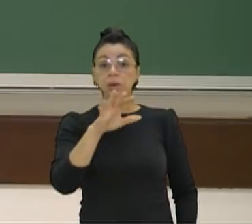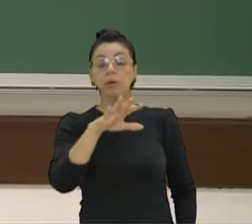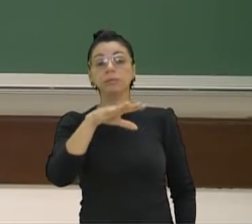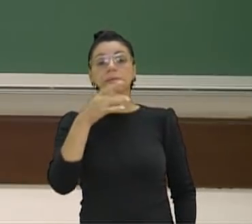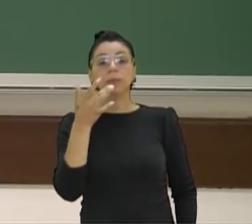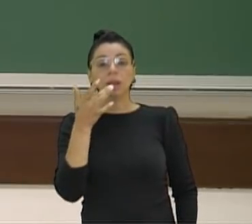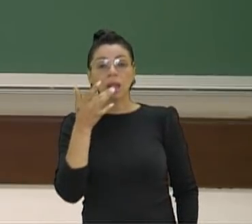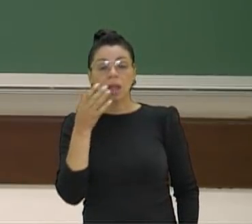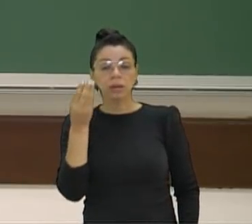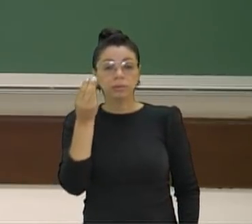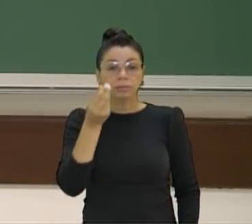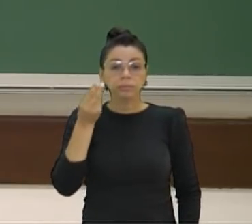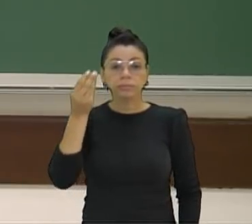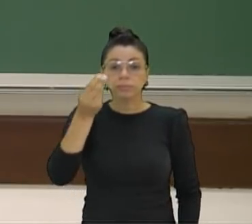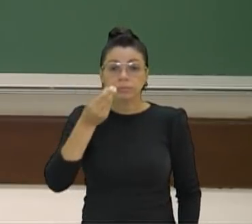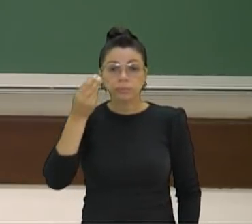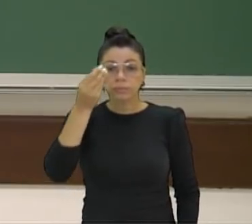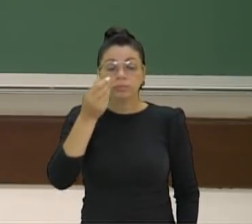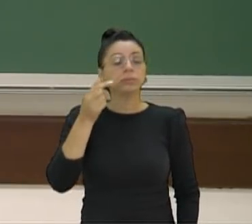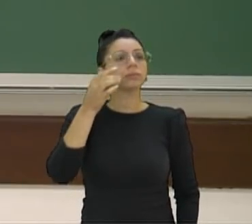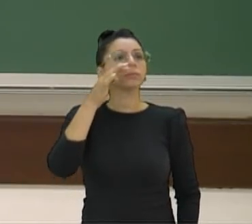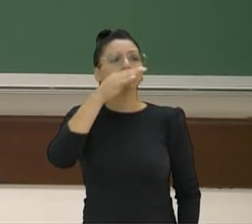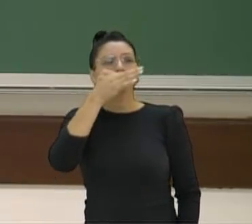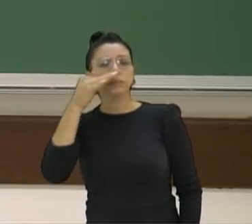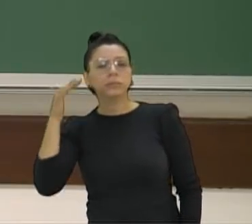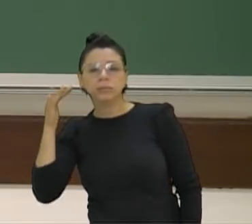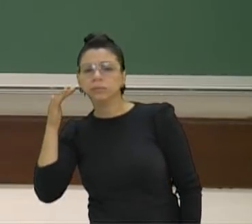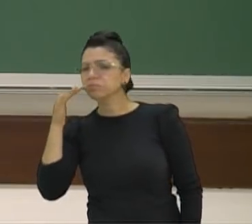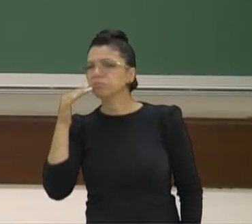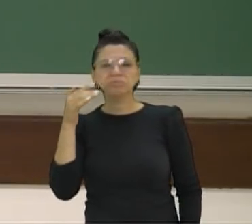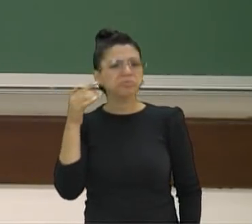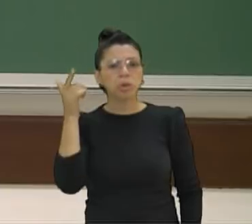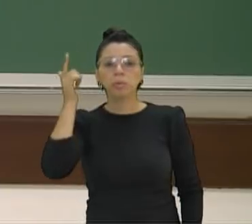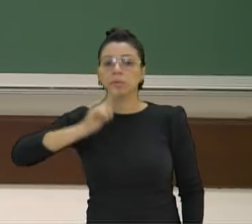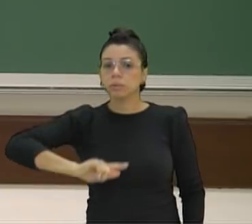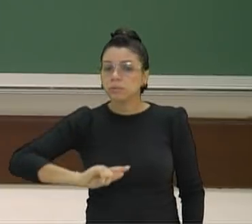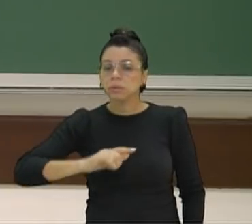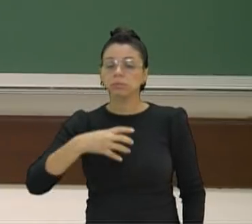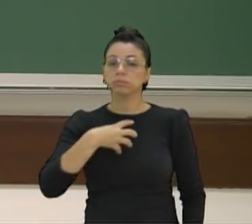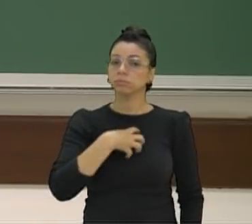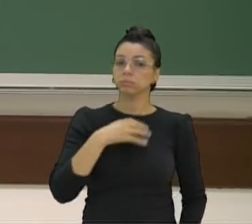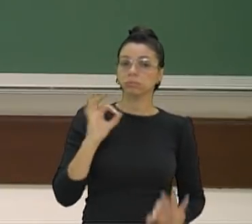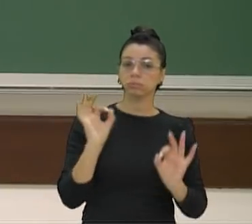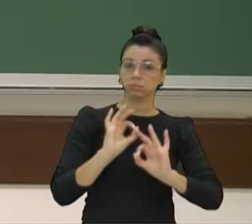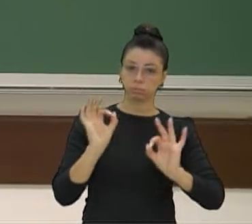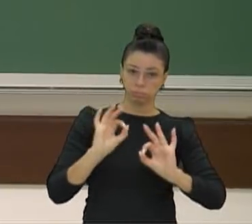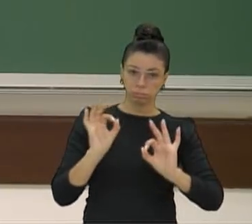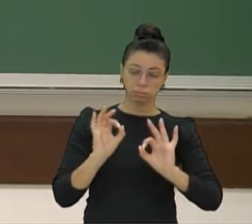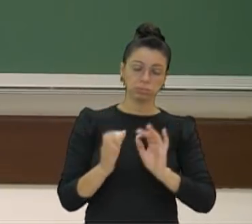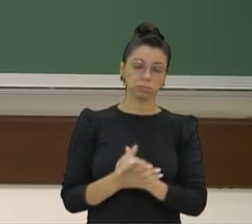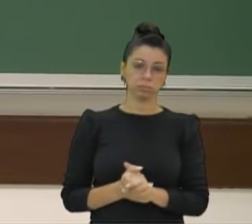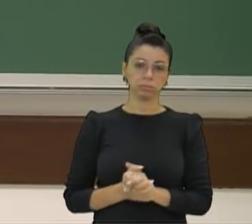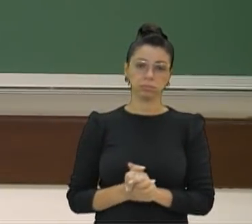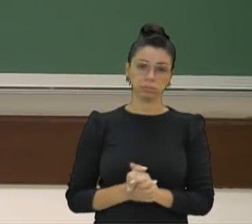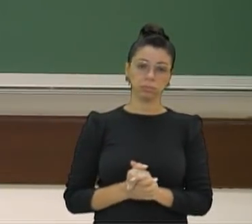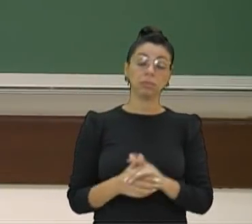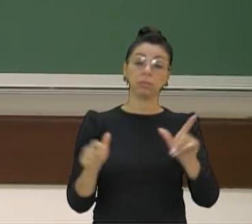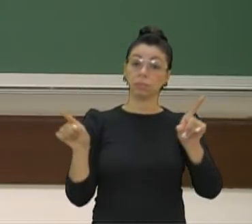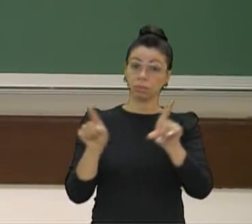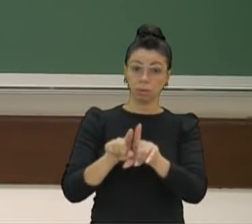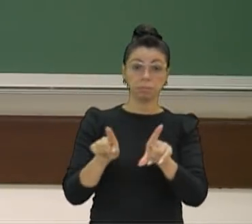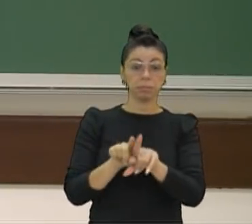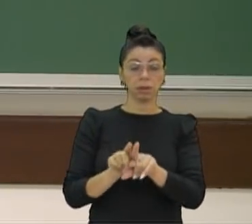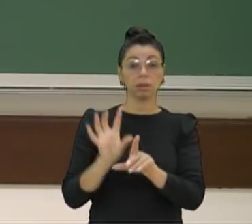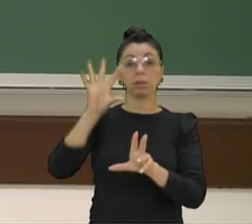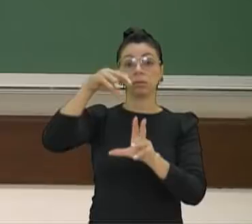e o olfato, ou seja, a capacidade de identificação de cheiros, né, de sentir sabores. Esse é um indicativo. Então,